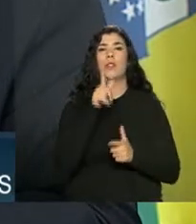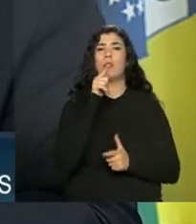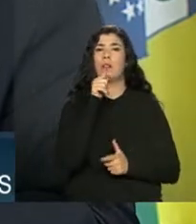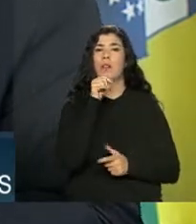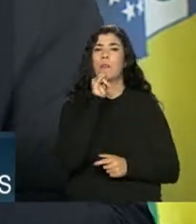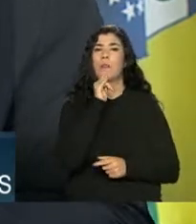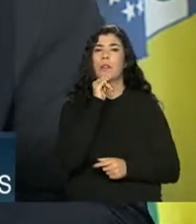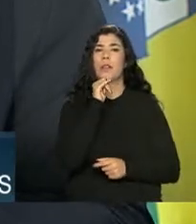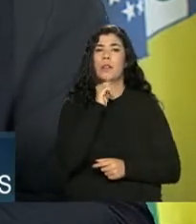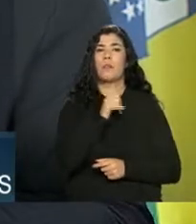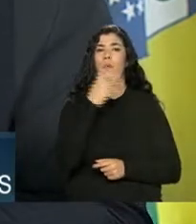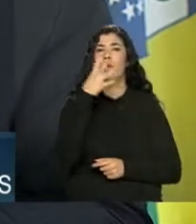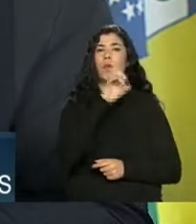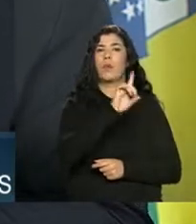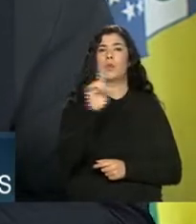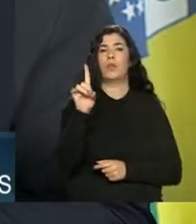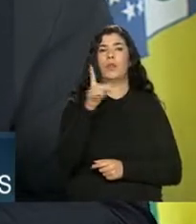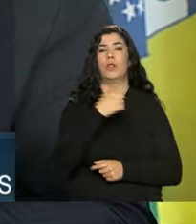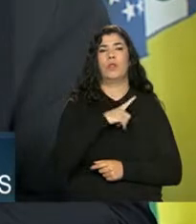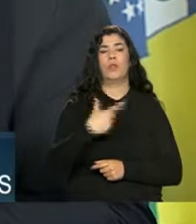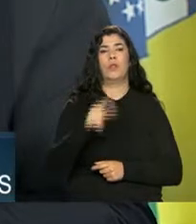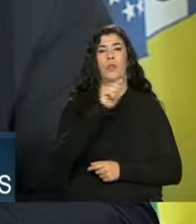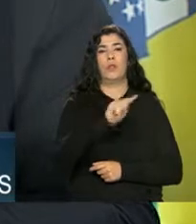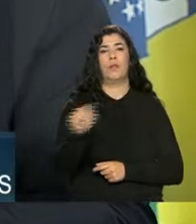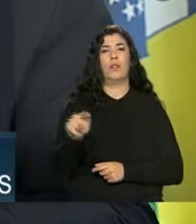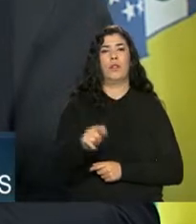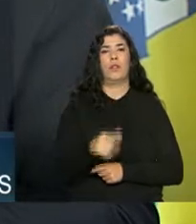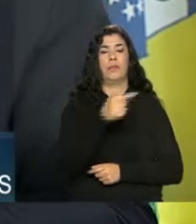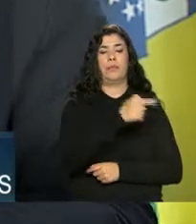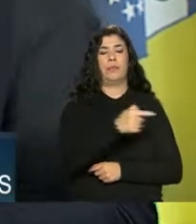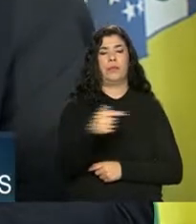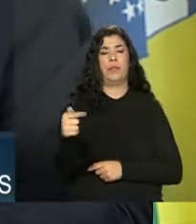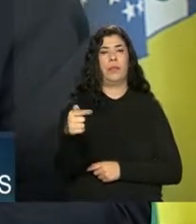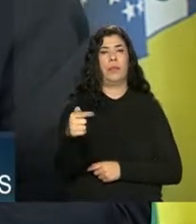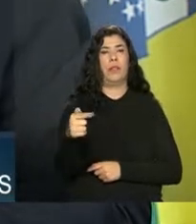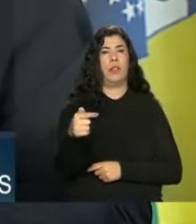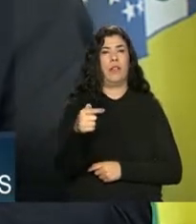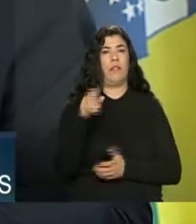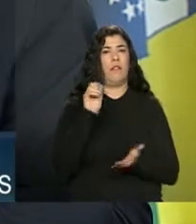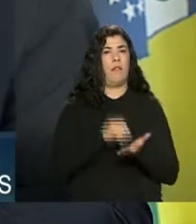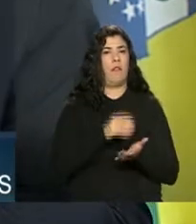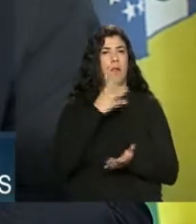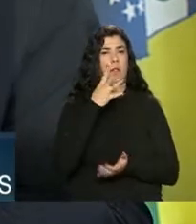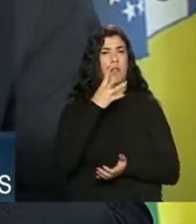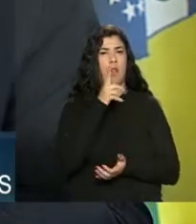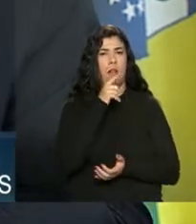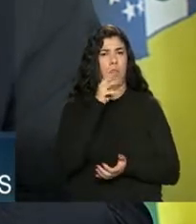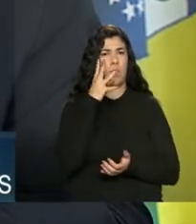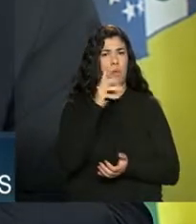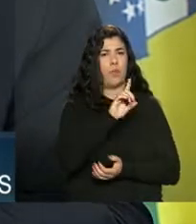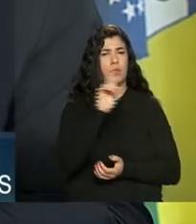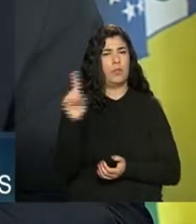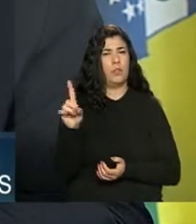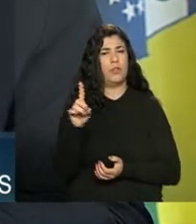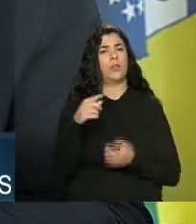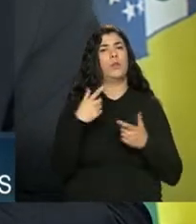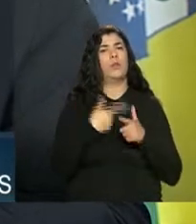quatro dias sem água durante a semana é a situação começa a ficar mais grave